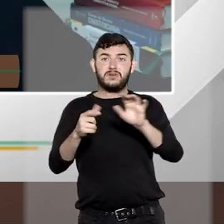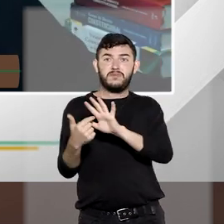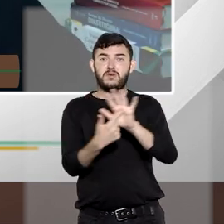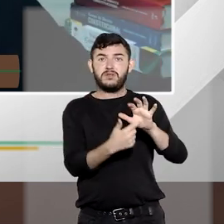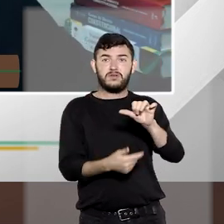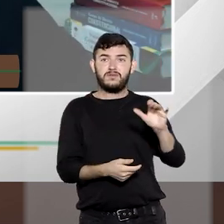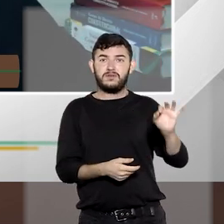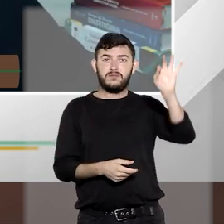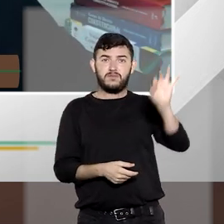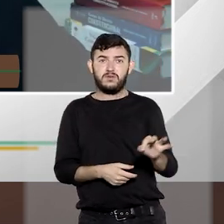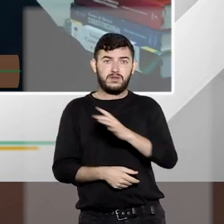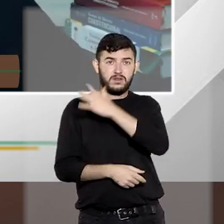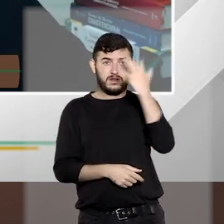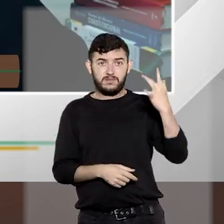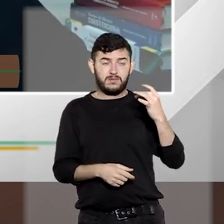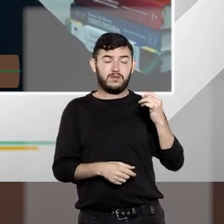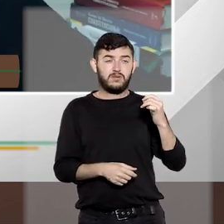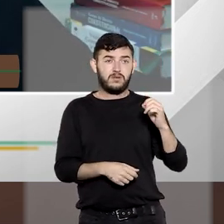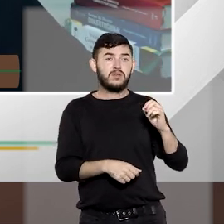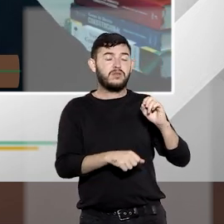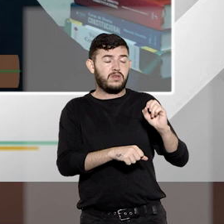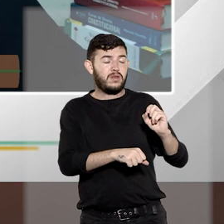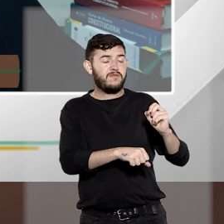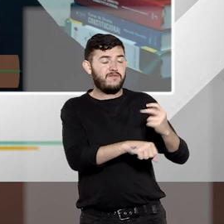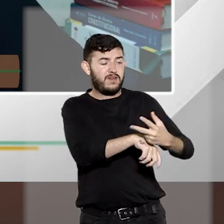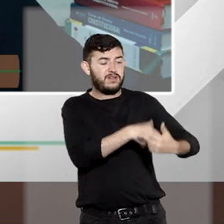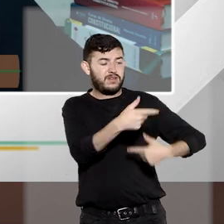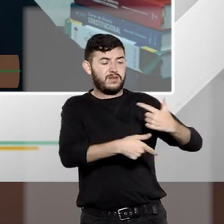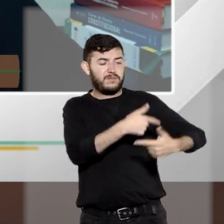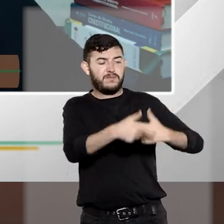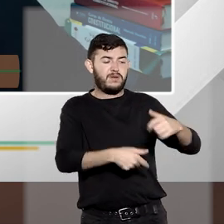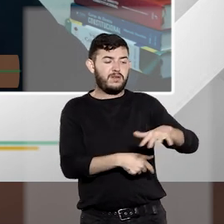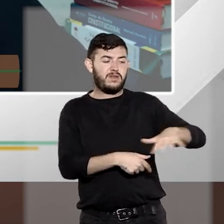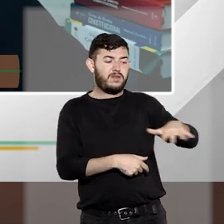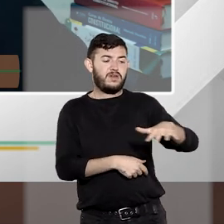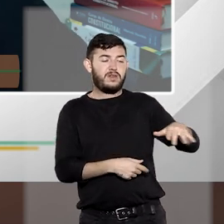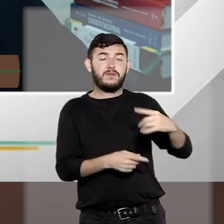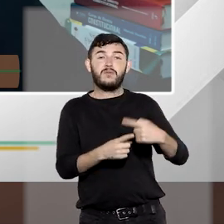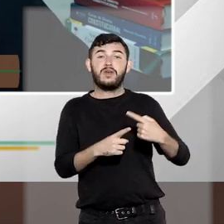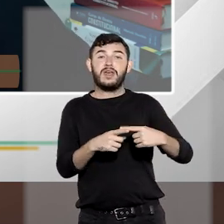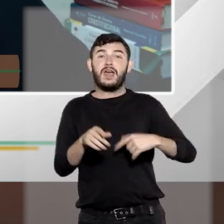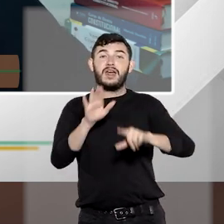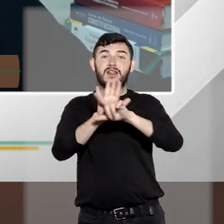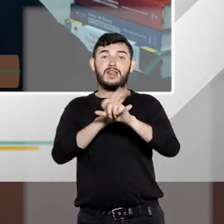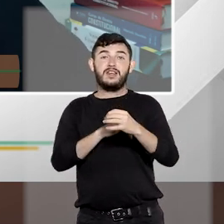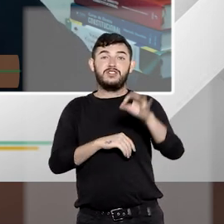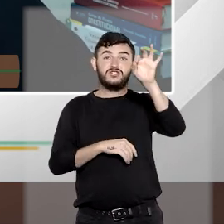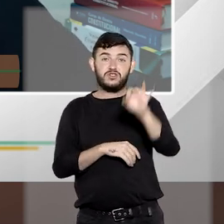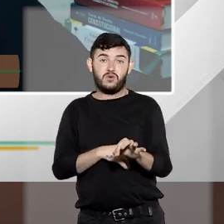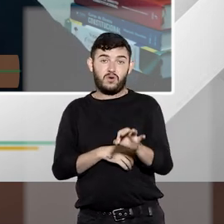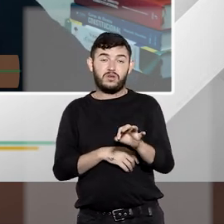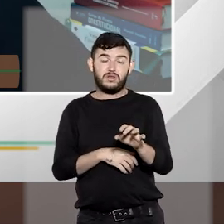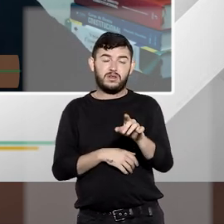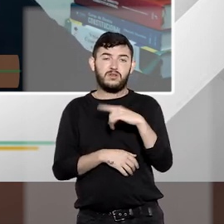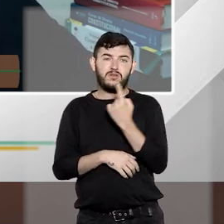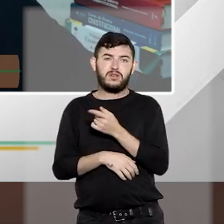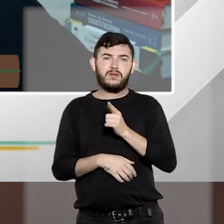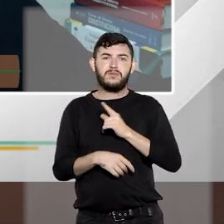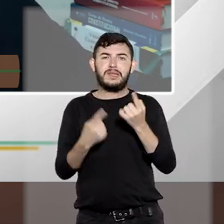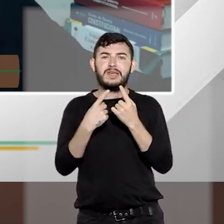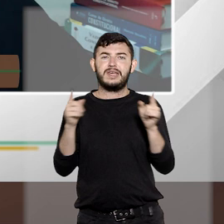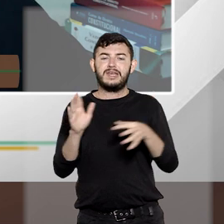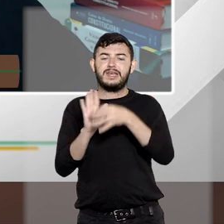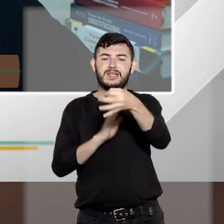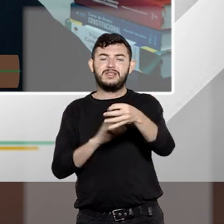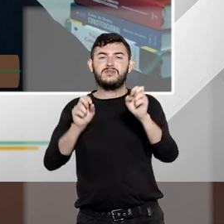trabalho só estão por causa da lei de cotas. Então, ainda que se haja uma crítica, né, a respeito de se a lei de cotas ela é eficaz ou não, sim, ela é, né,